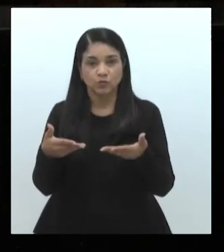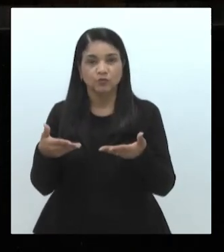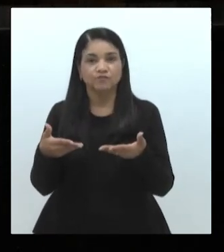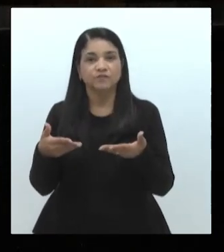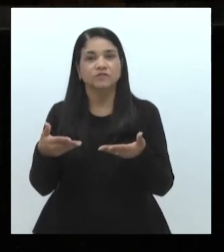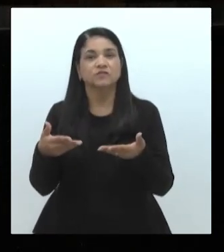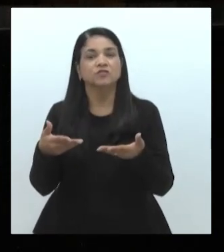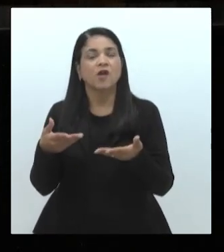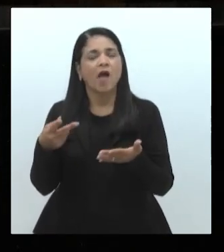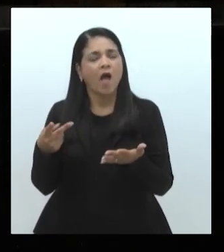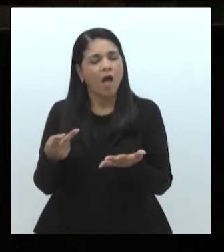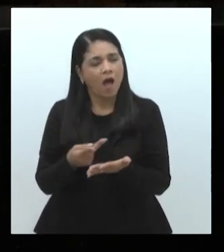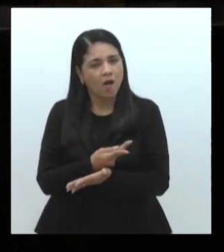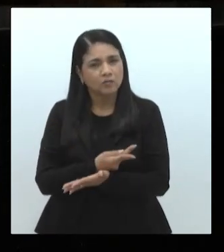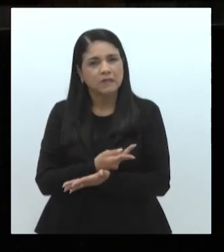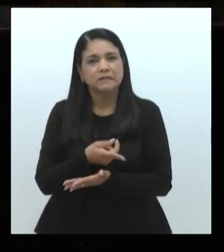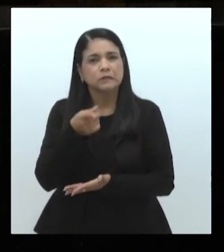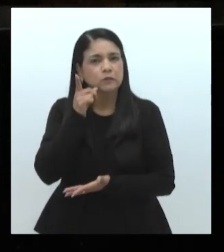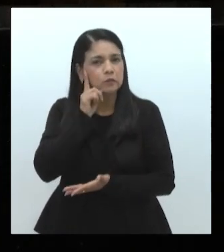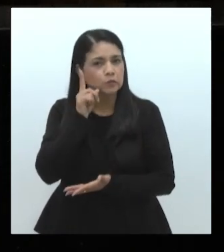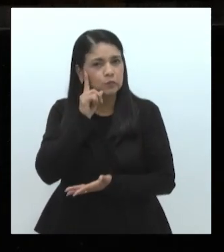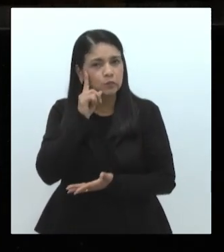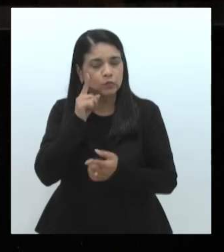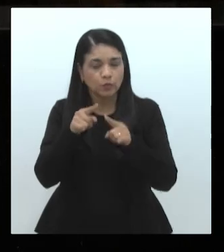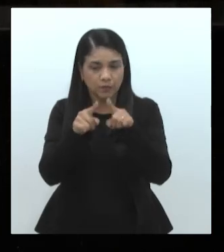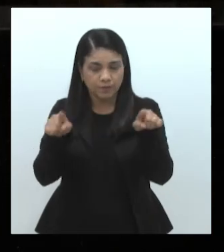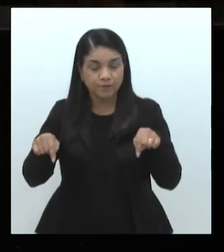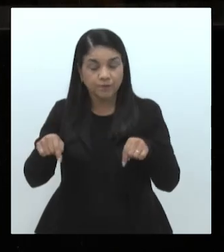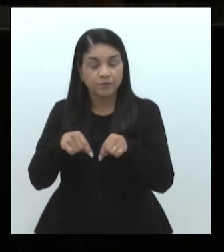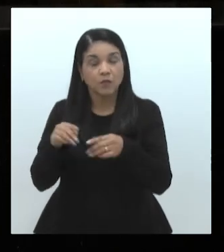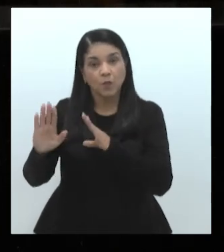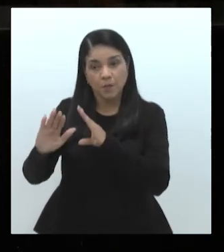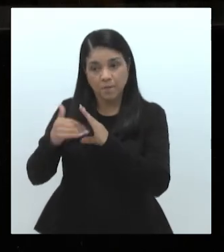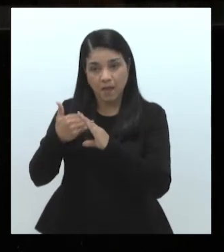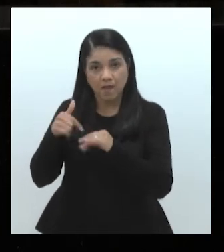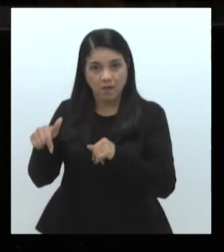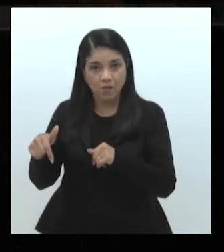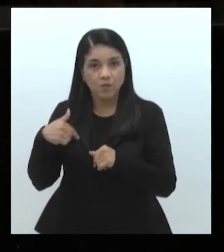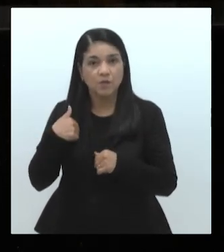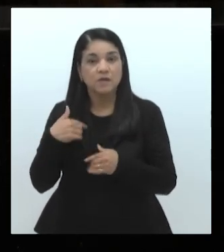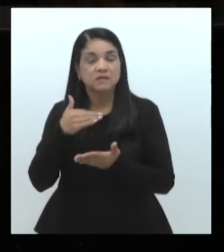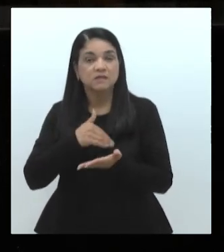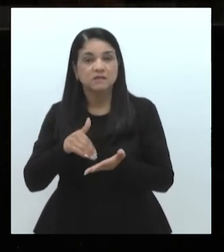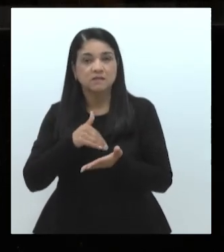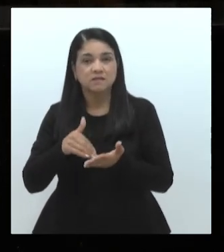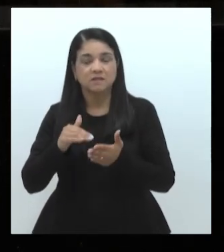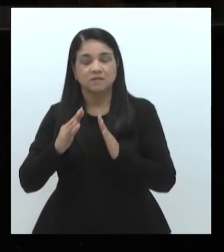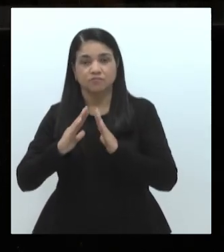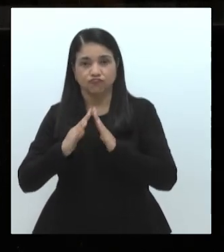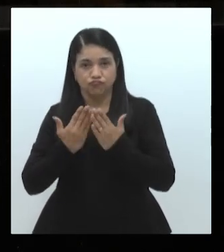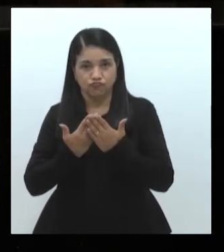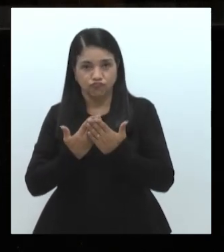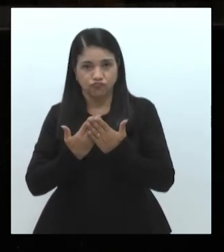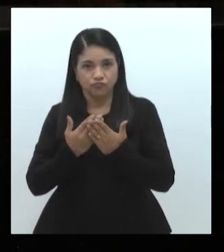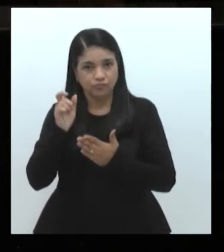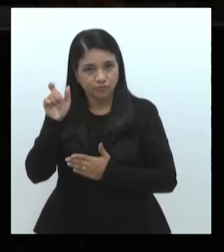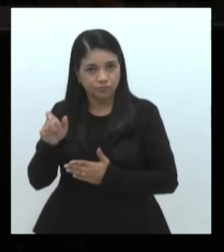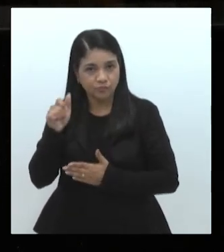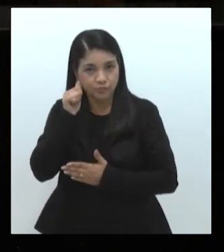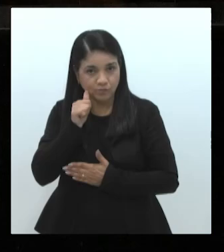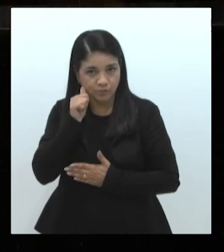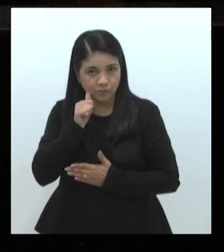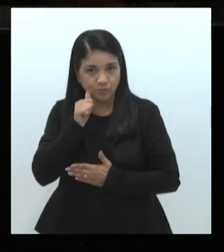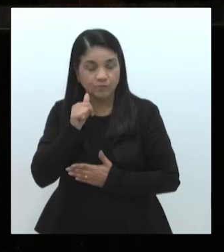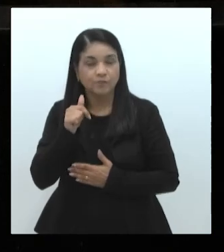acontece diariamente no gabinete, um e-mail que eu recebi de uma secretária escolar, um e-mail que ela